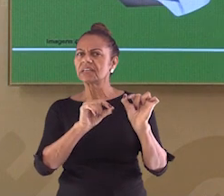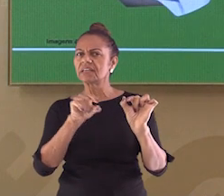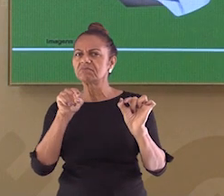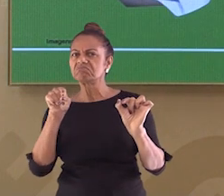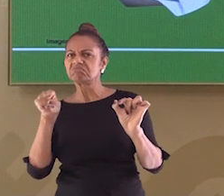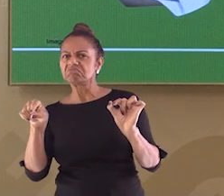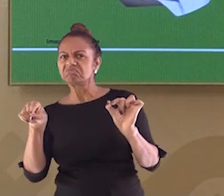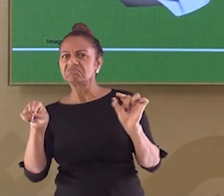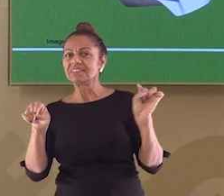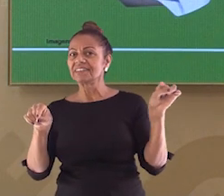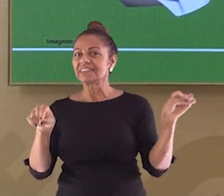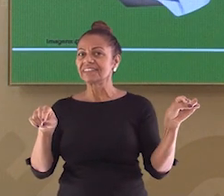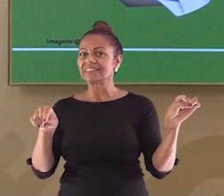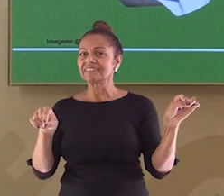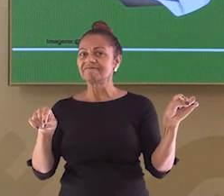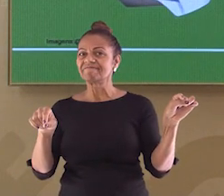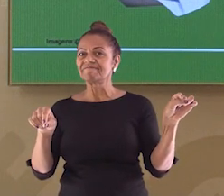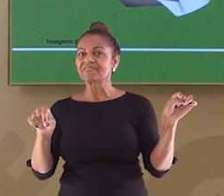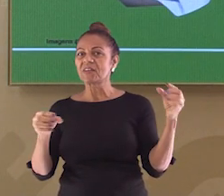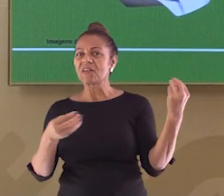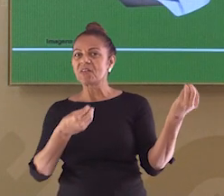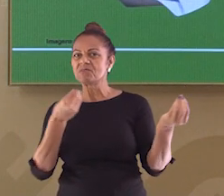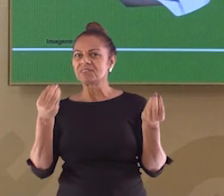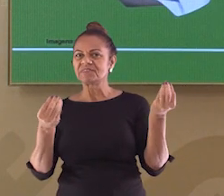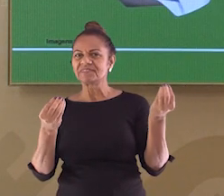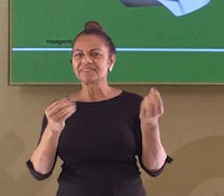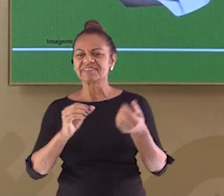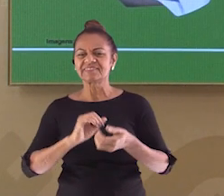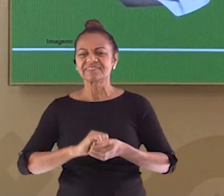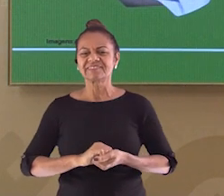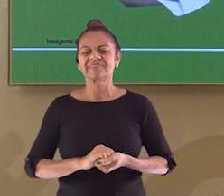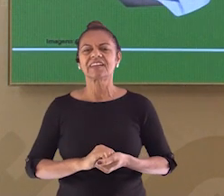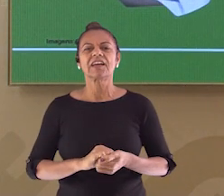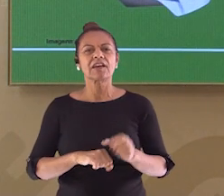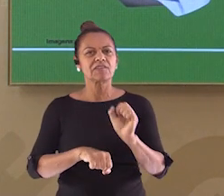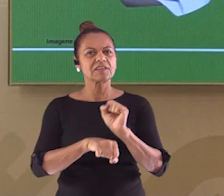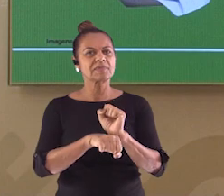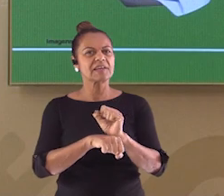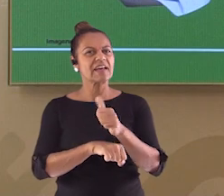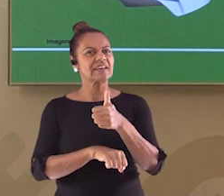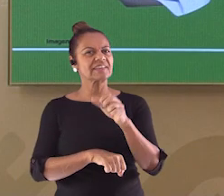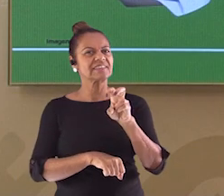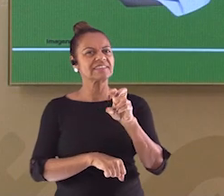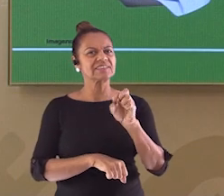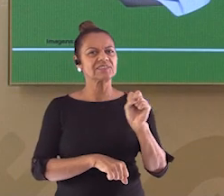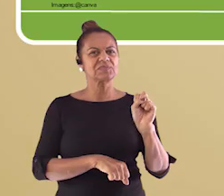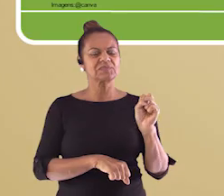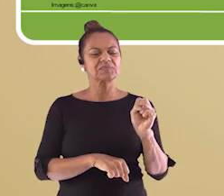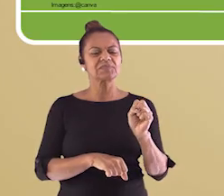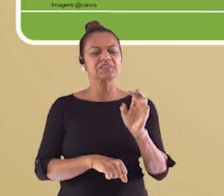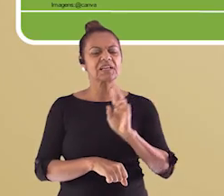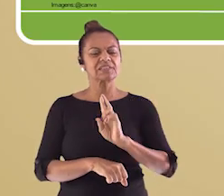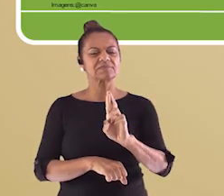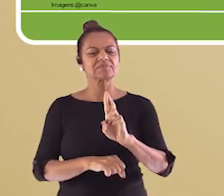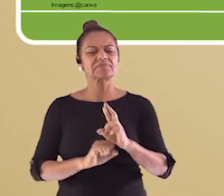fenômeno químico? E aí, o que você acha dessa situação? Eu vou te dar 15 segundos.